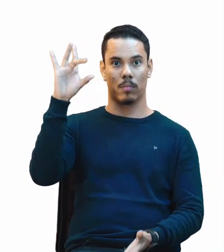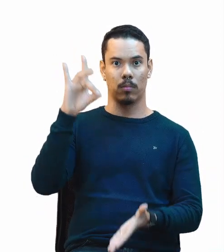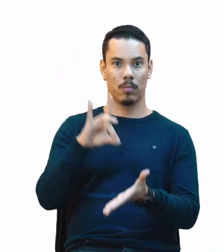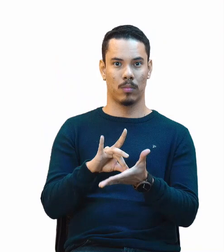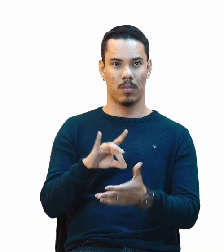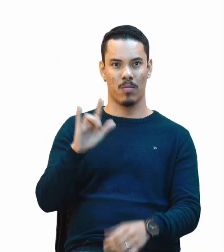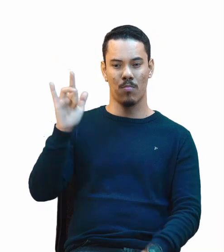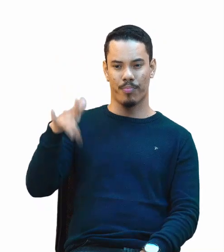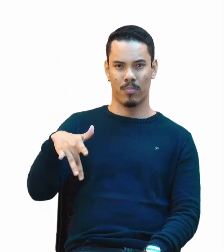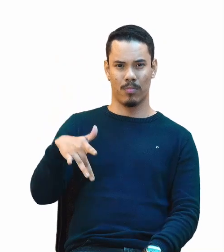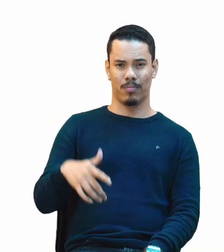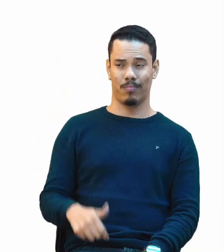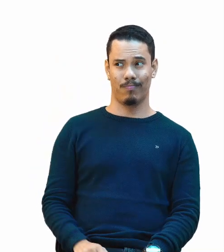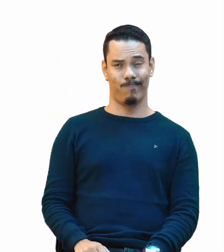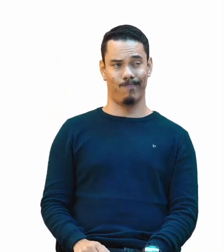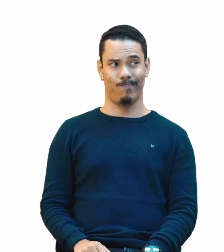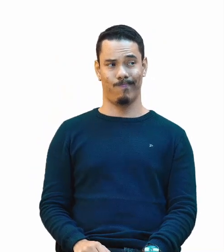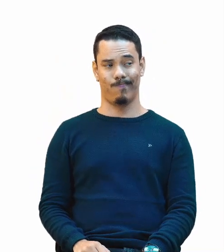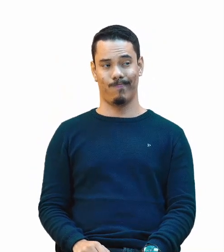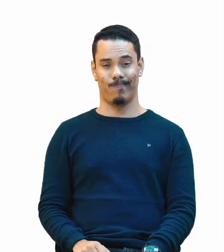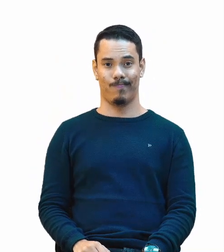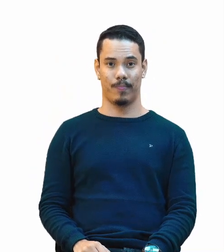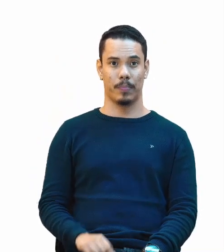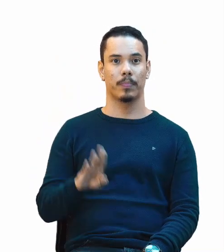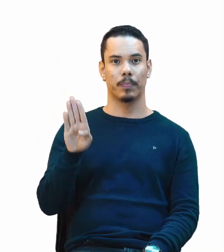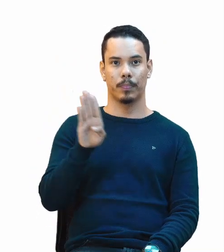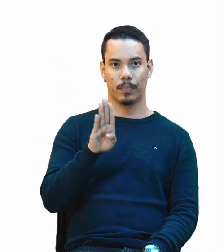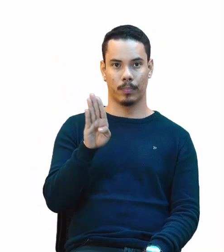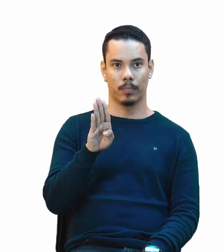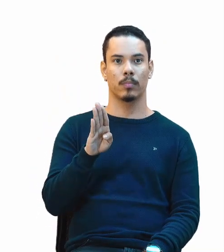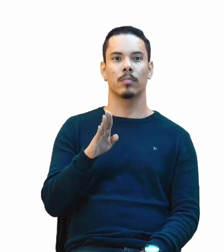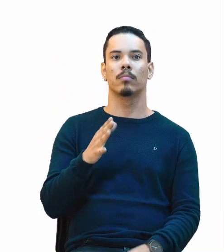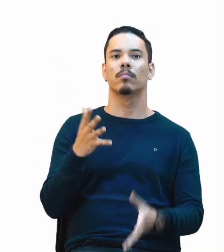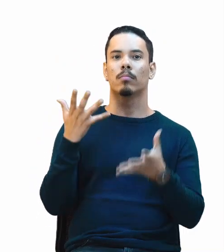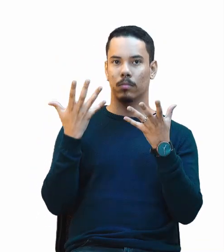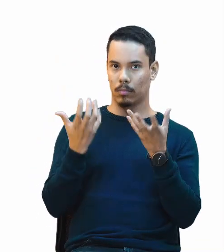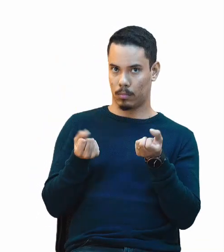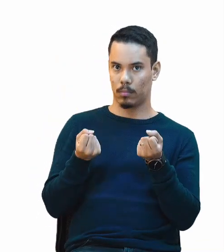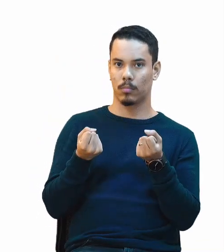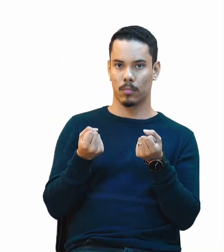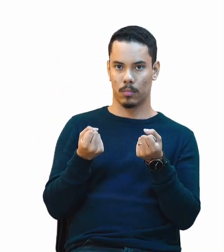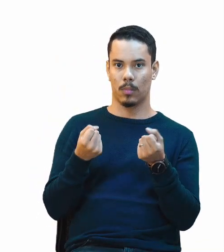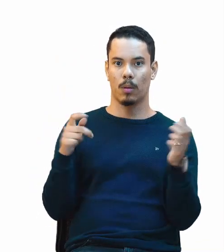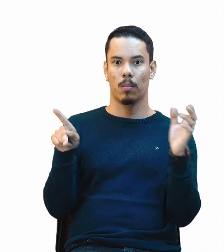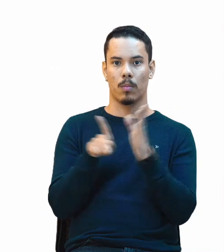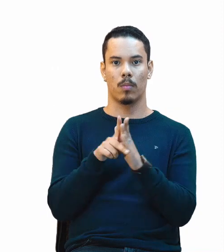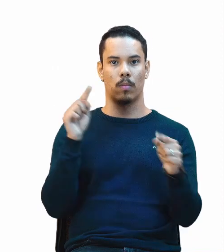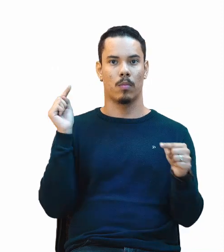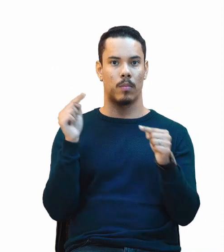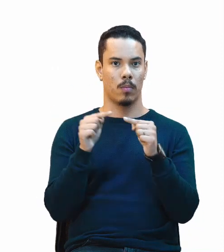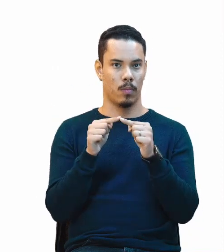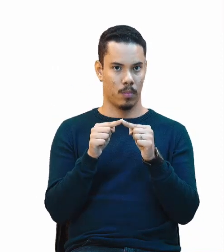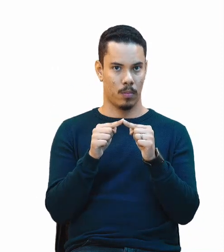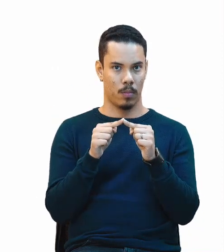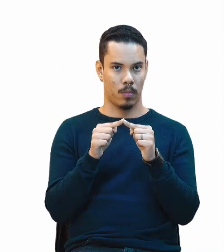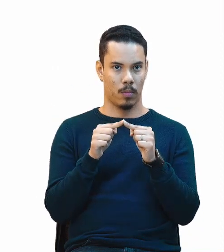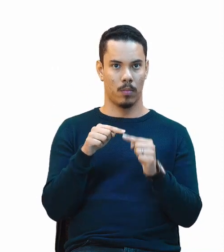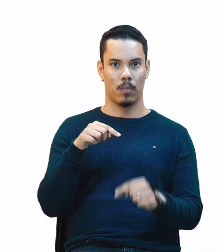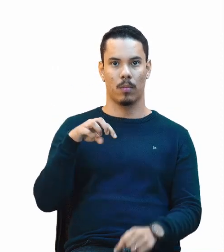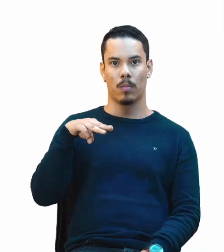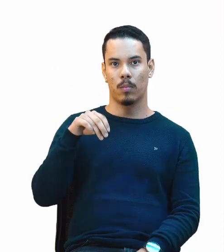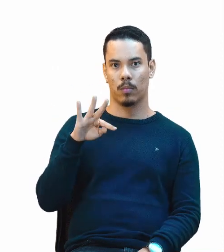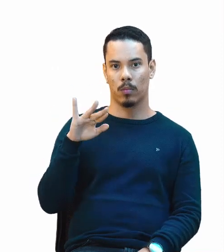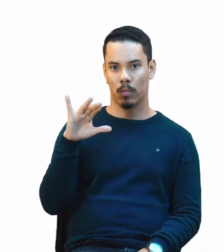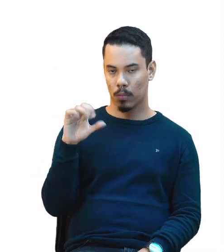gente? O B, ela segue as narrativas míticas. Será que a filosofia segue isso? O